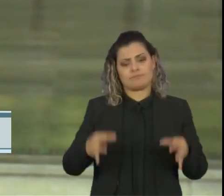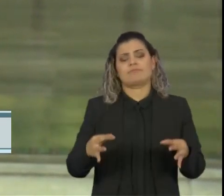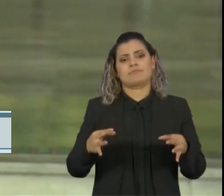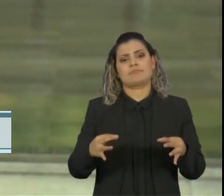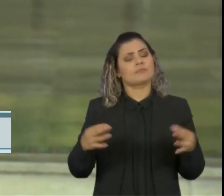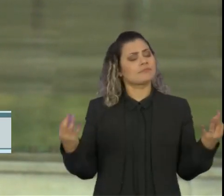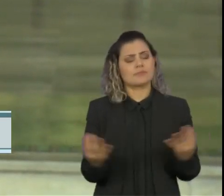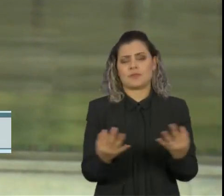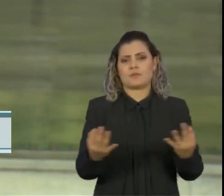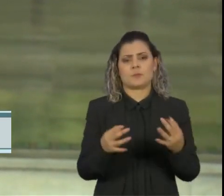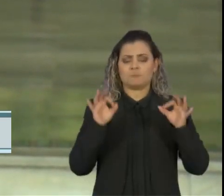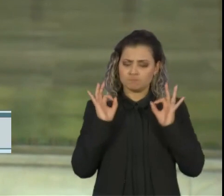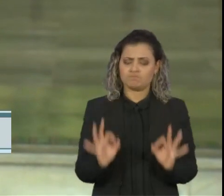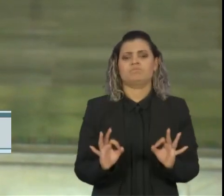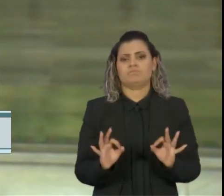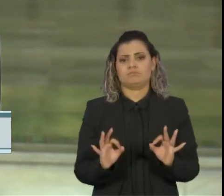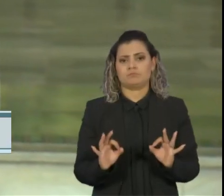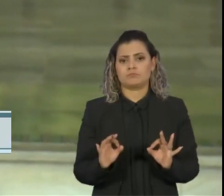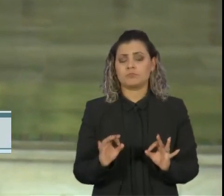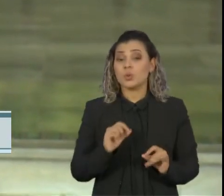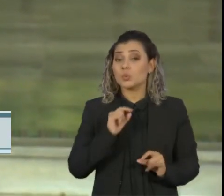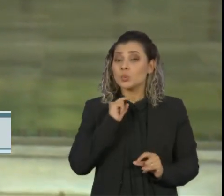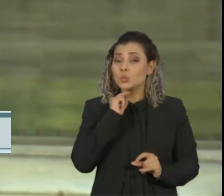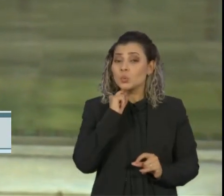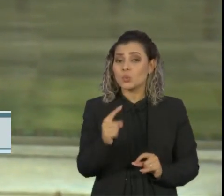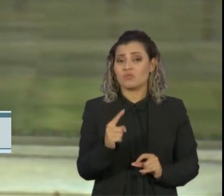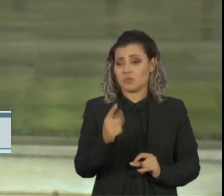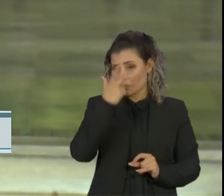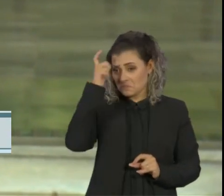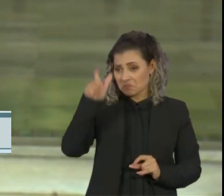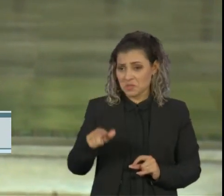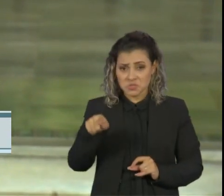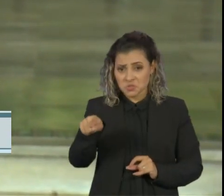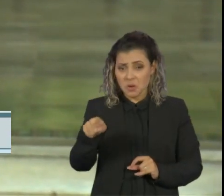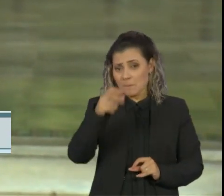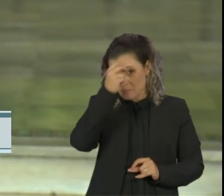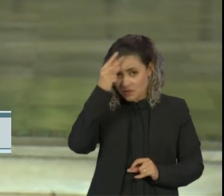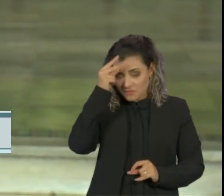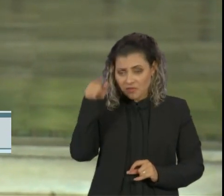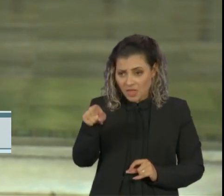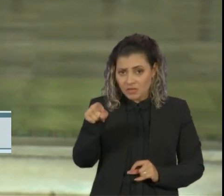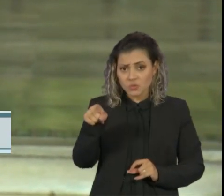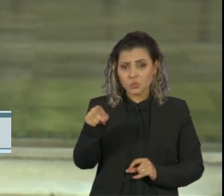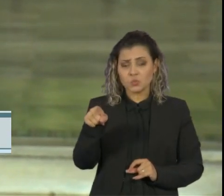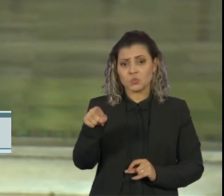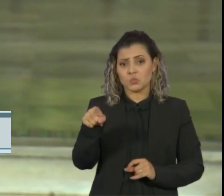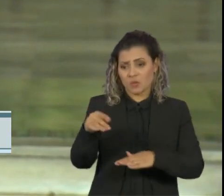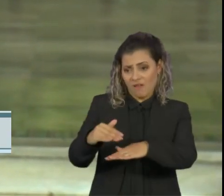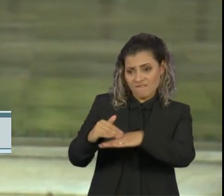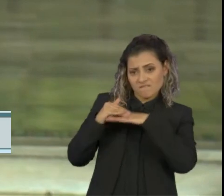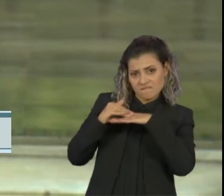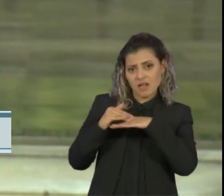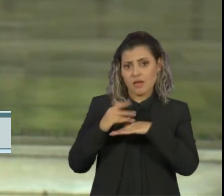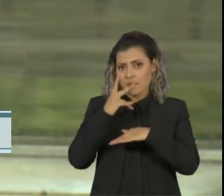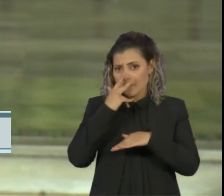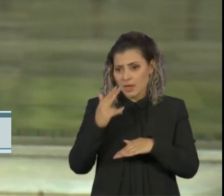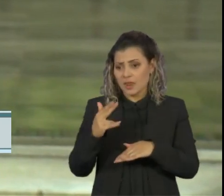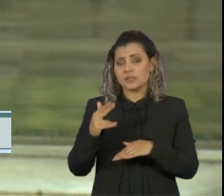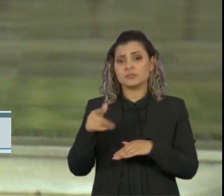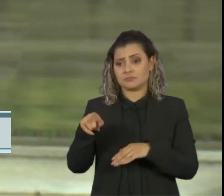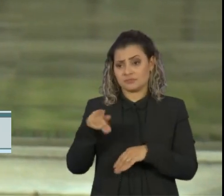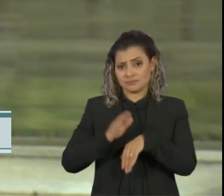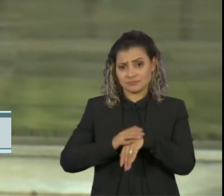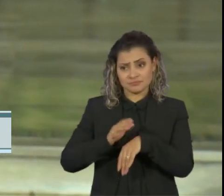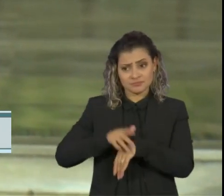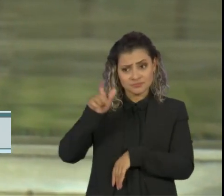forma perfeita e absoluta. Eu duvido que uma prefeita ou um prefeito de um município queira inscrever no seu